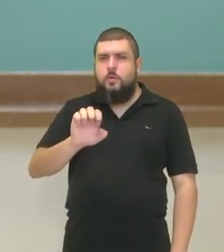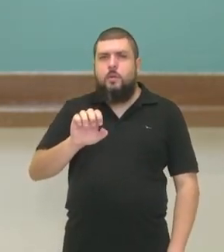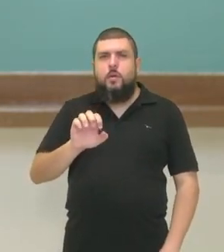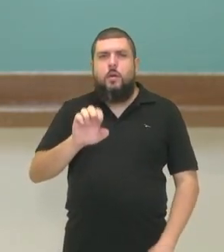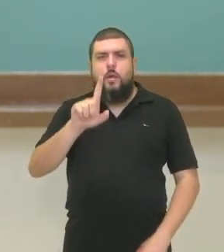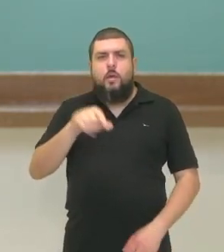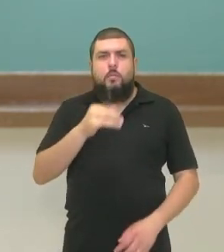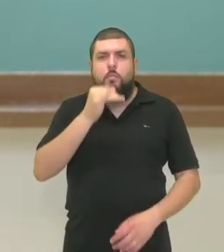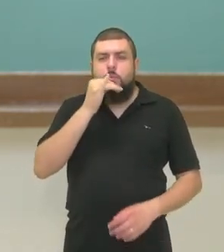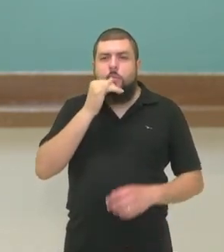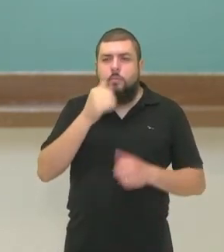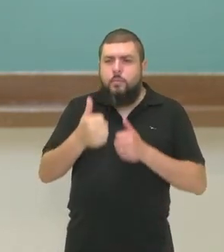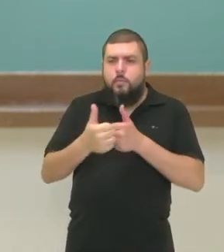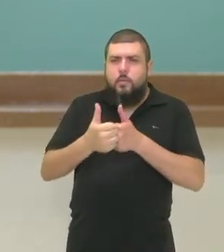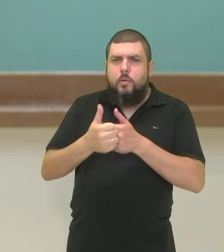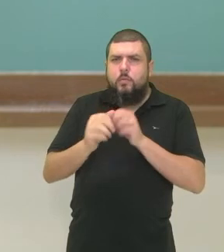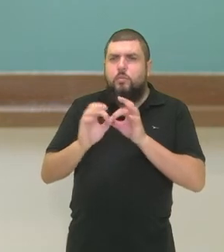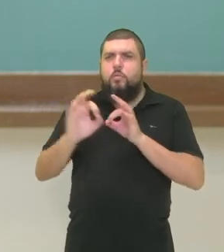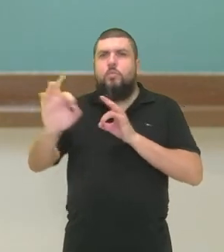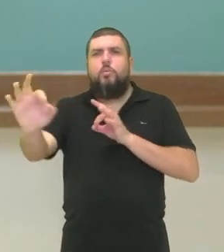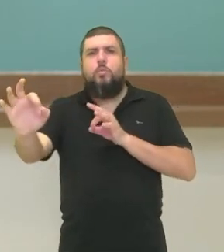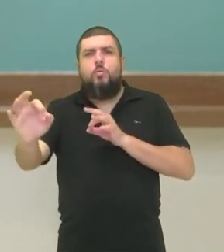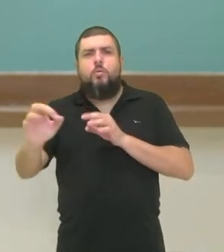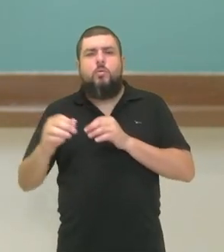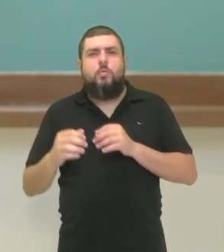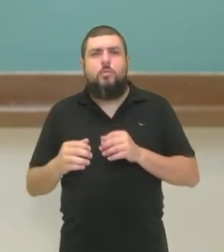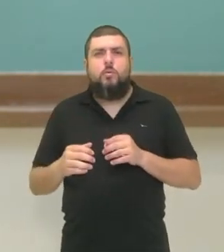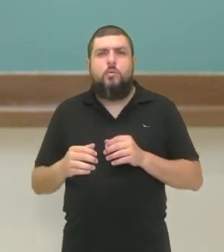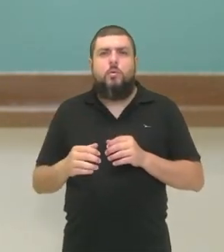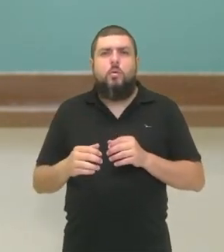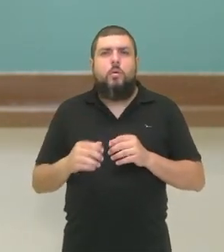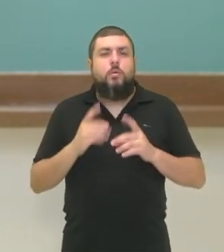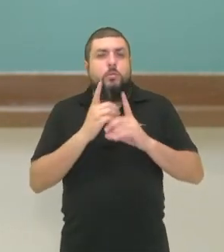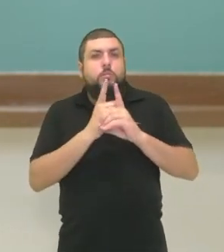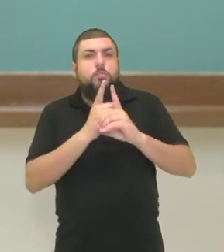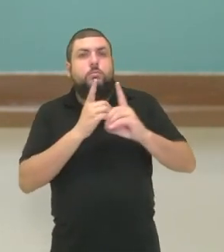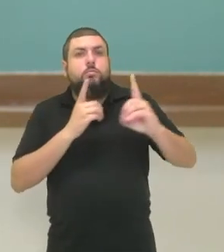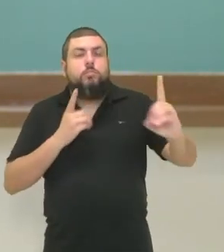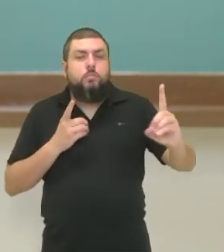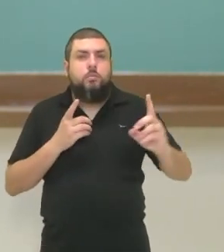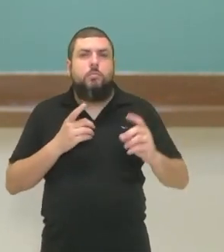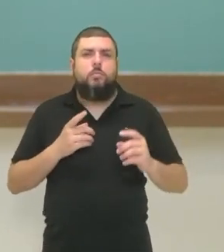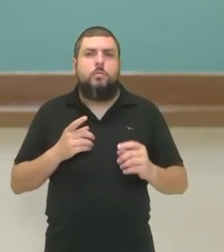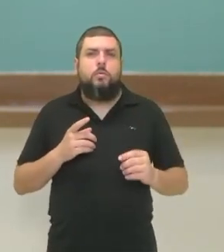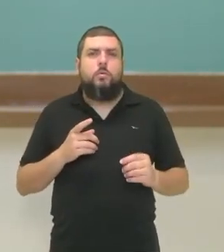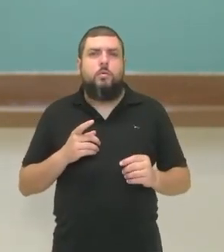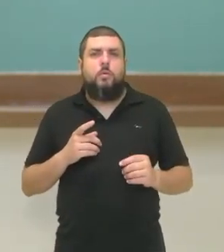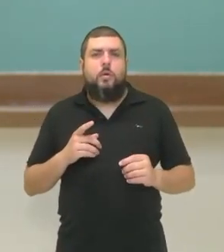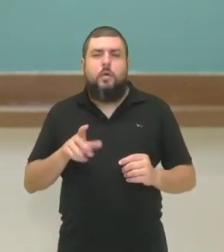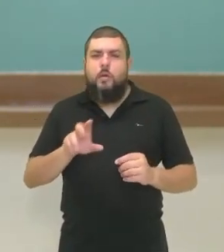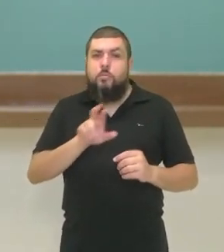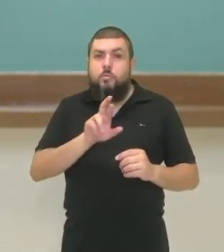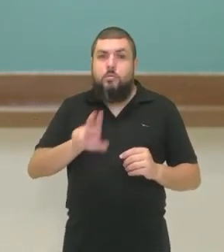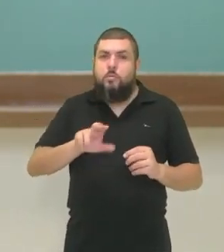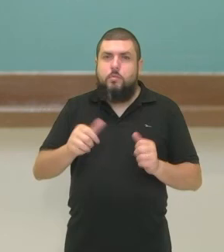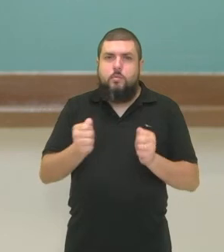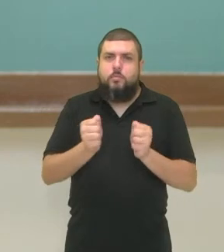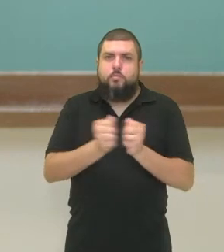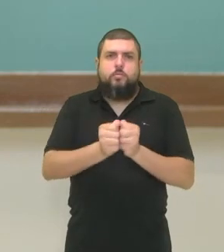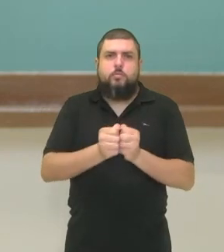Longe, perto, próximo, distante. E não é simultâneo. Então, aqui